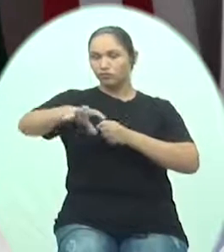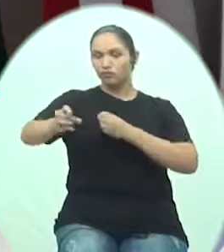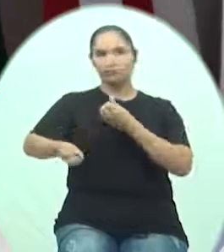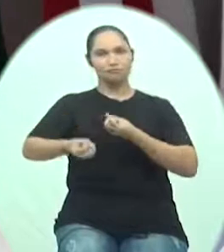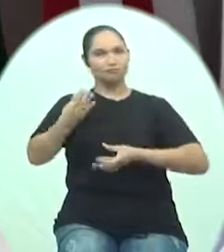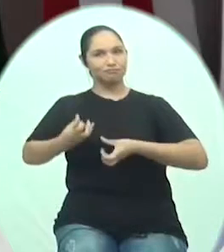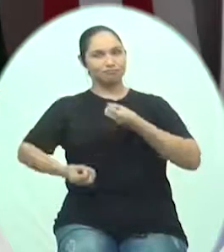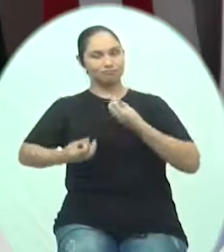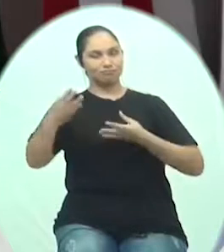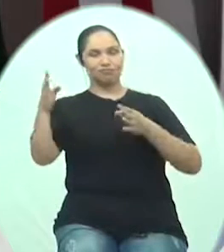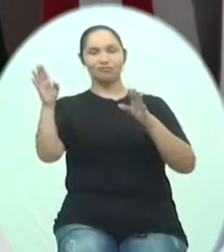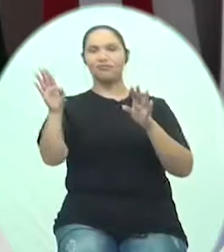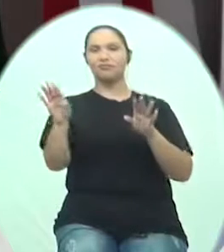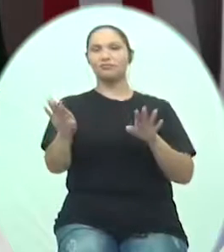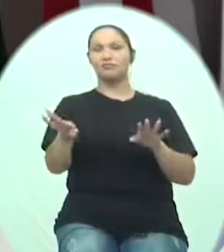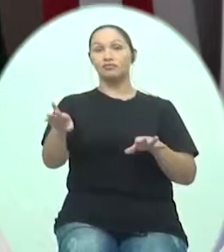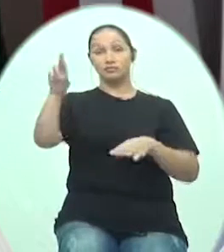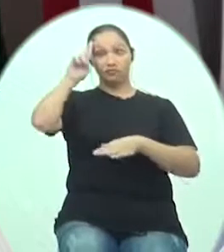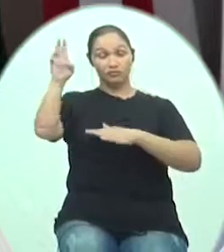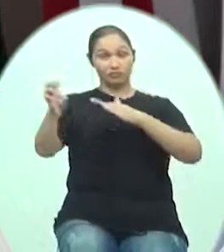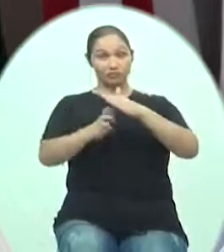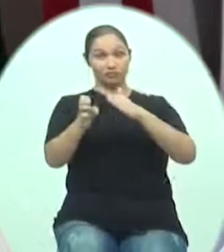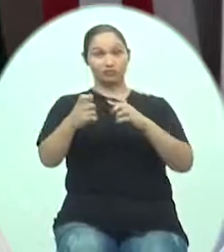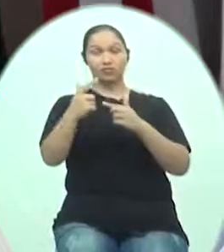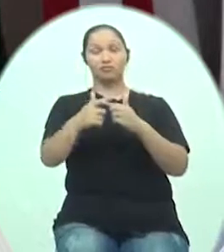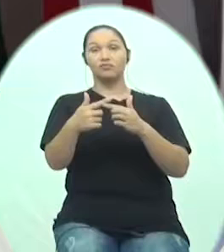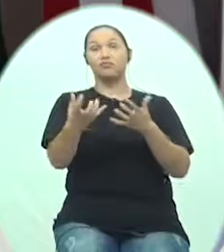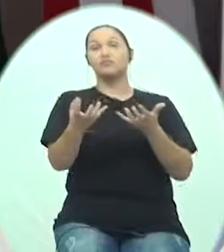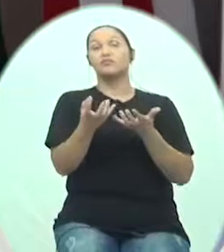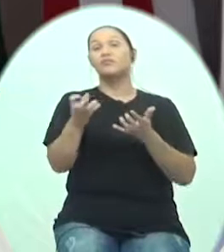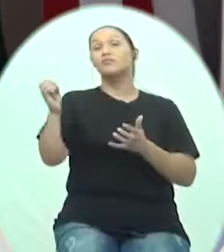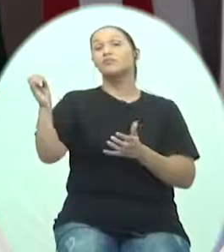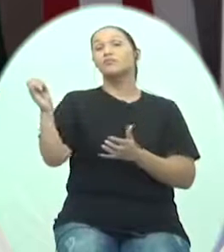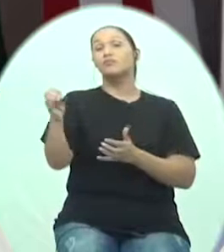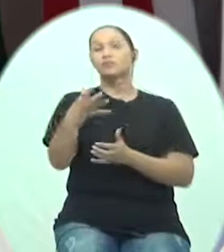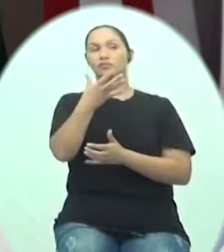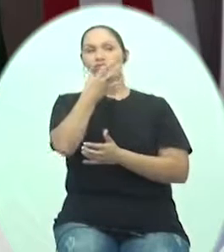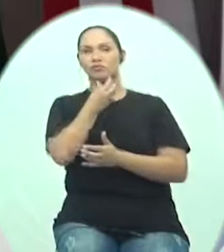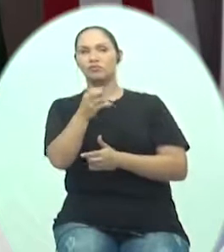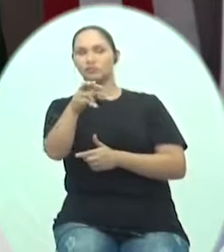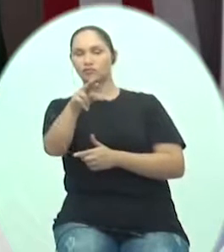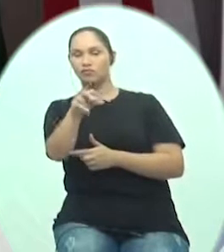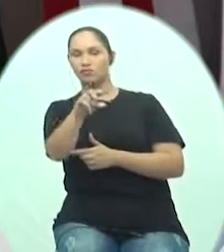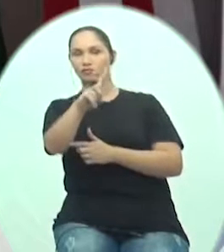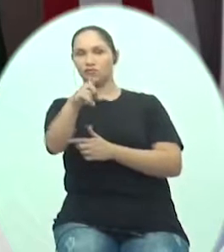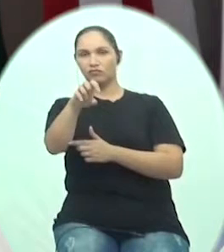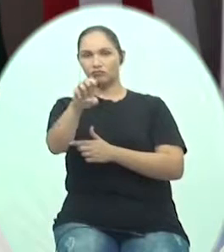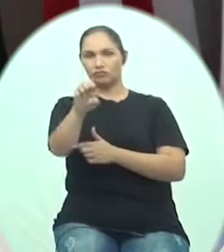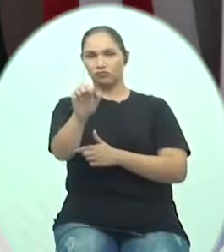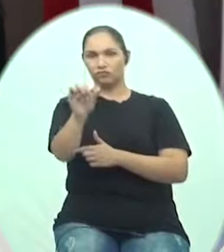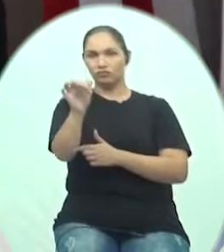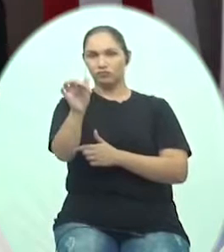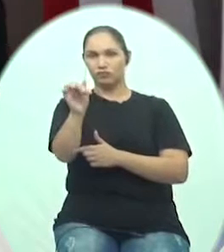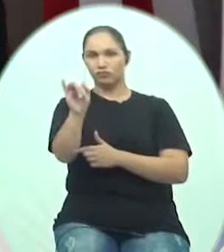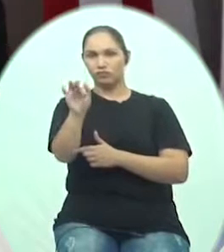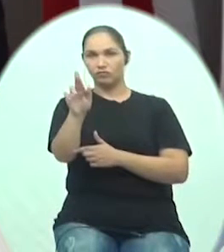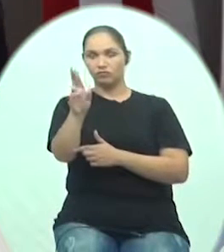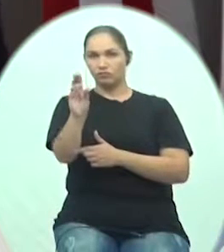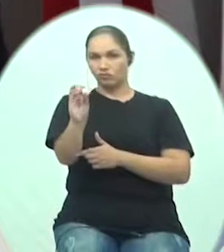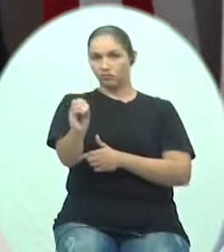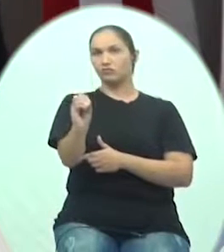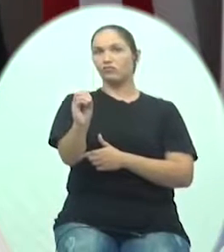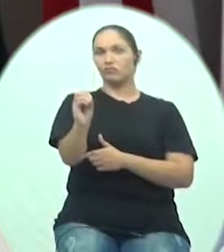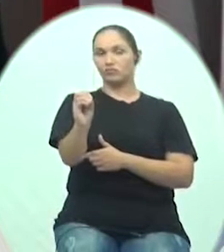que surjam novos zefiros para que se não só se estabeleçam na nossa